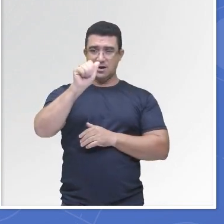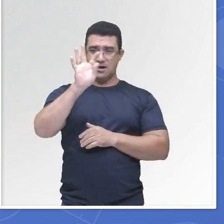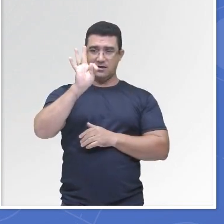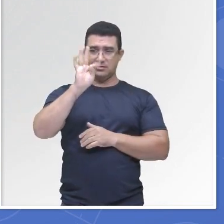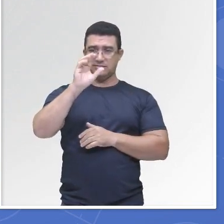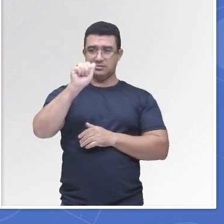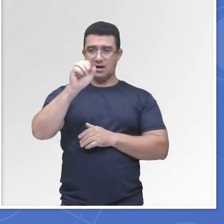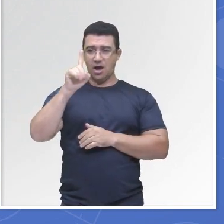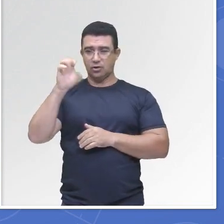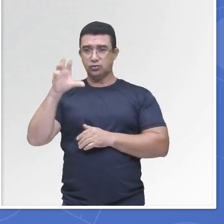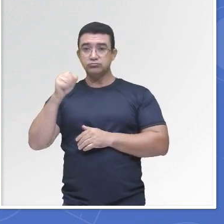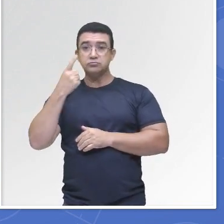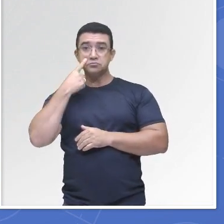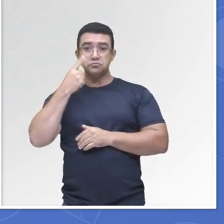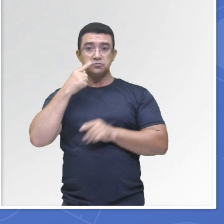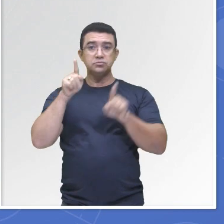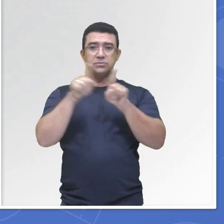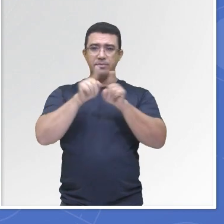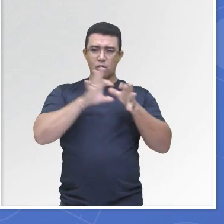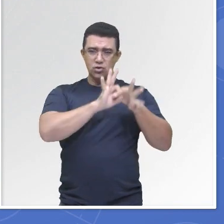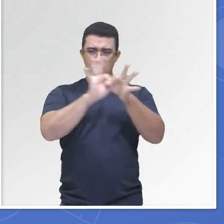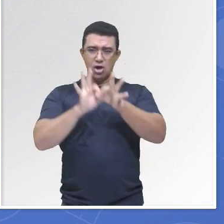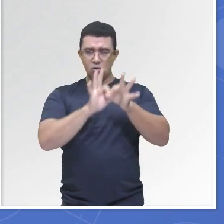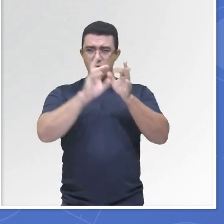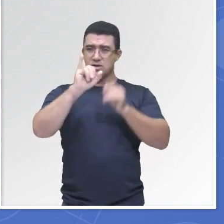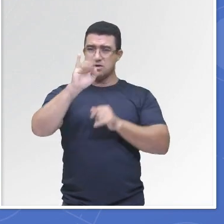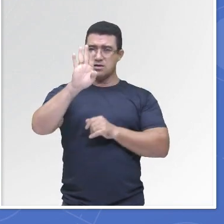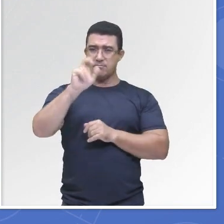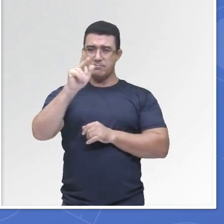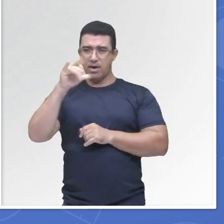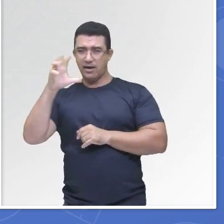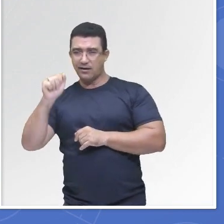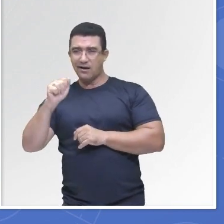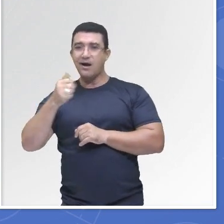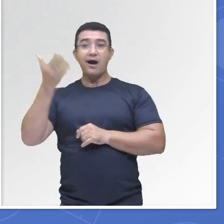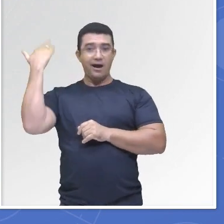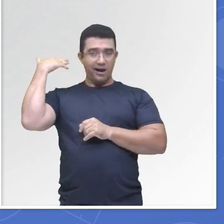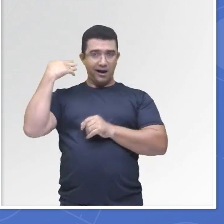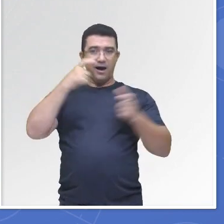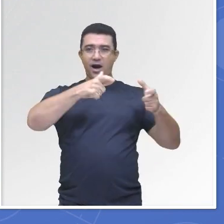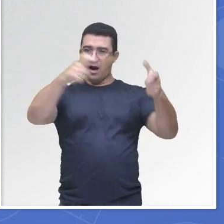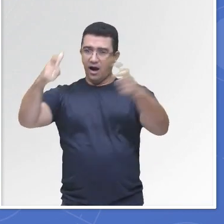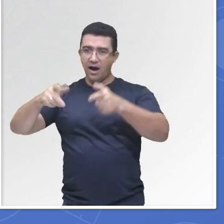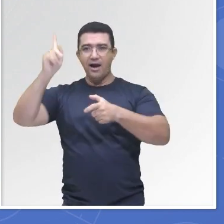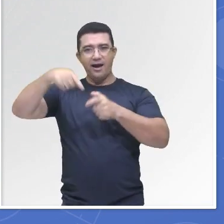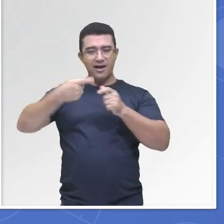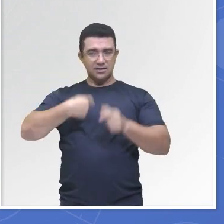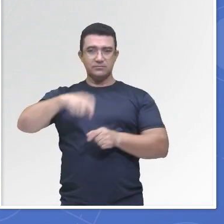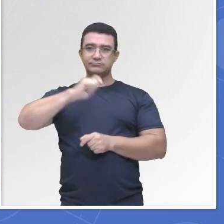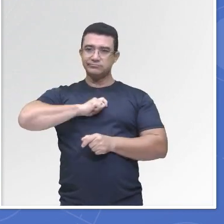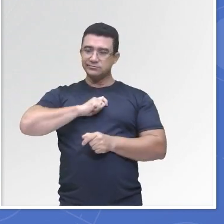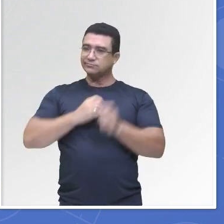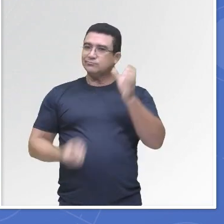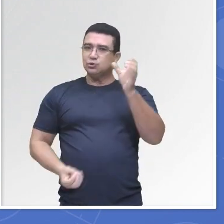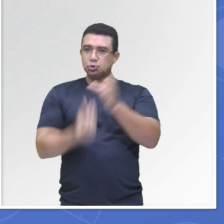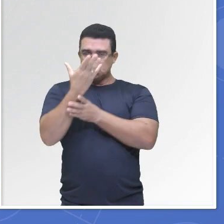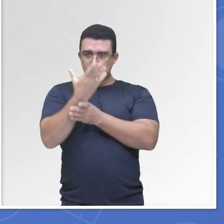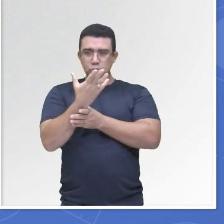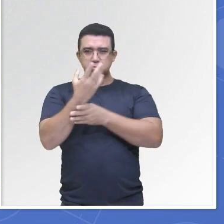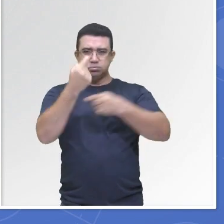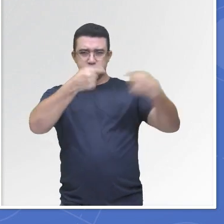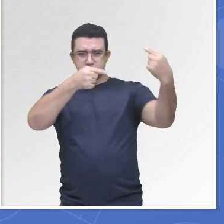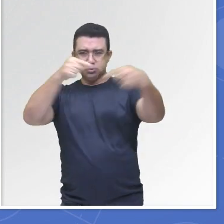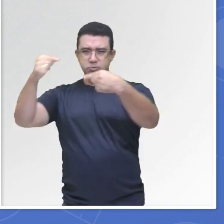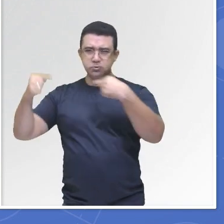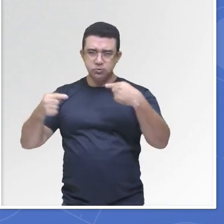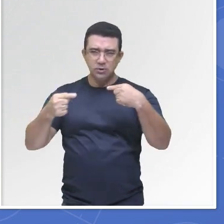desse avanço dos portugueses sobre áreas que eram dos espanhóis, vai gerar, é claro, conflitos entre Espanha e Portugal que vão